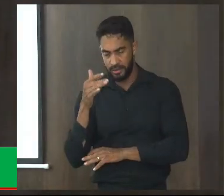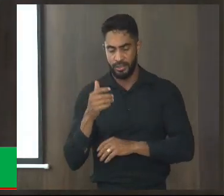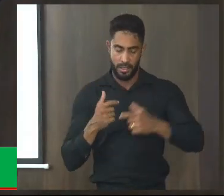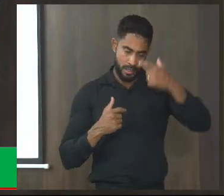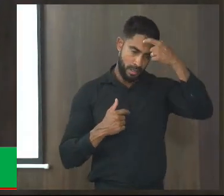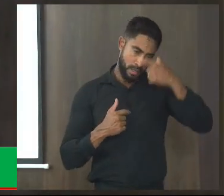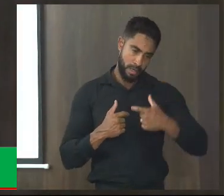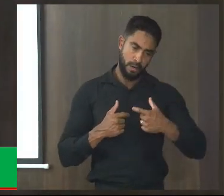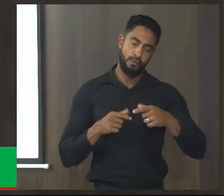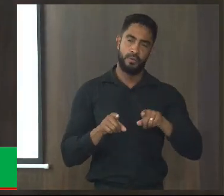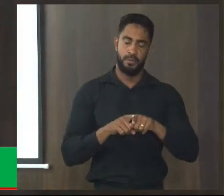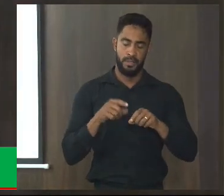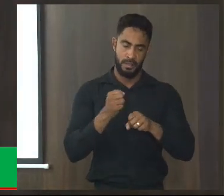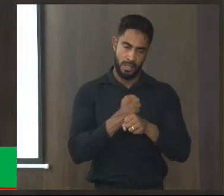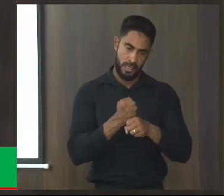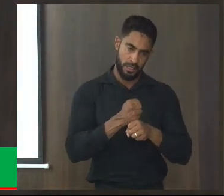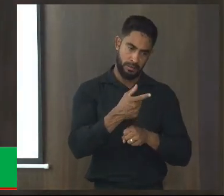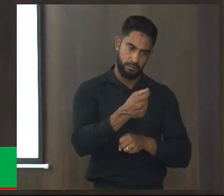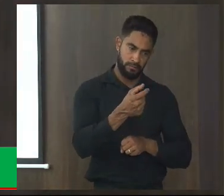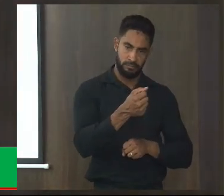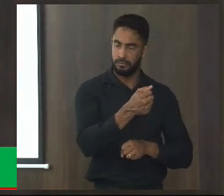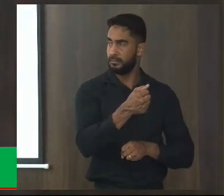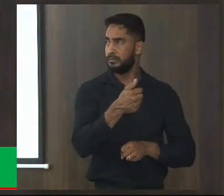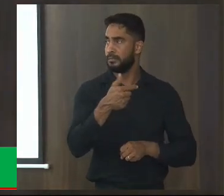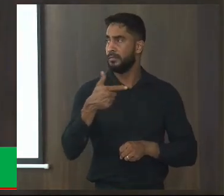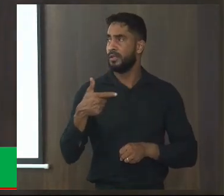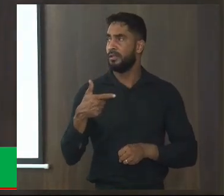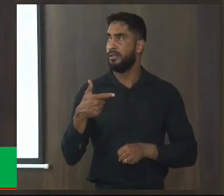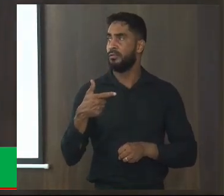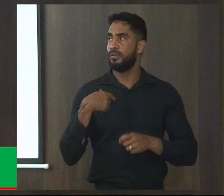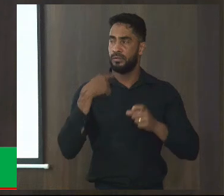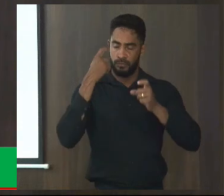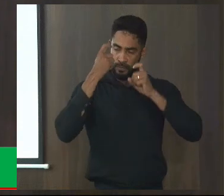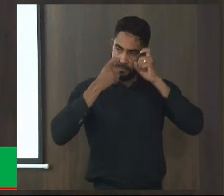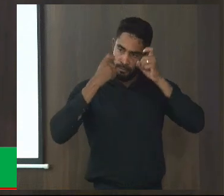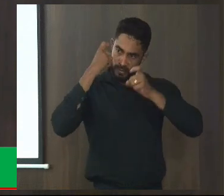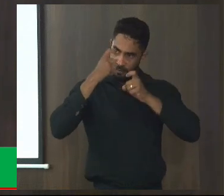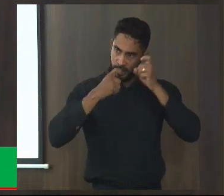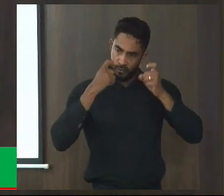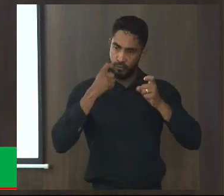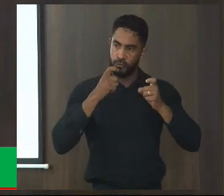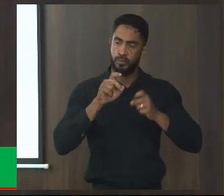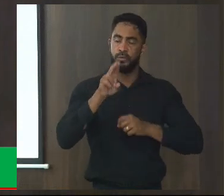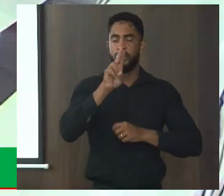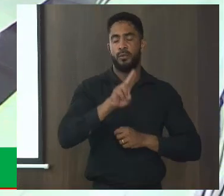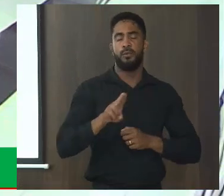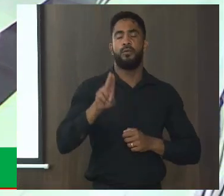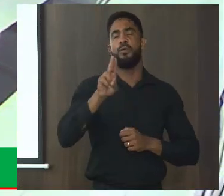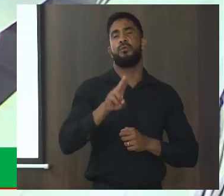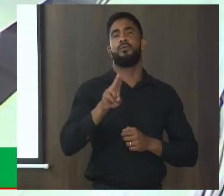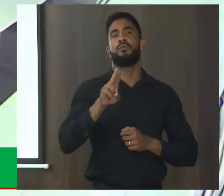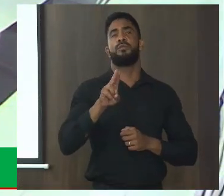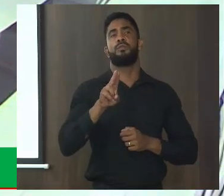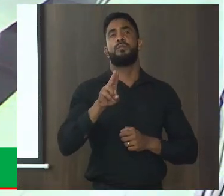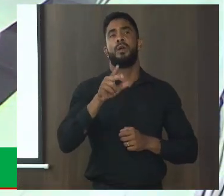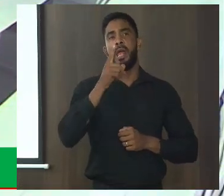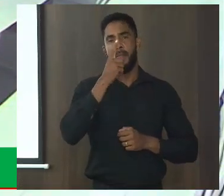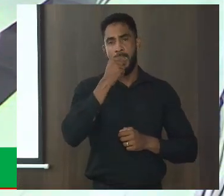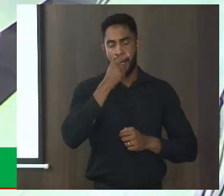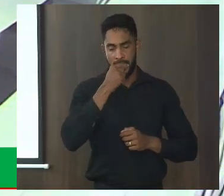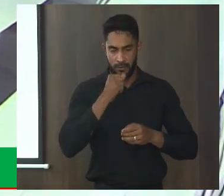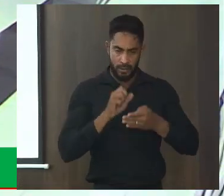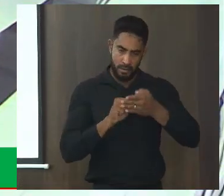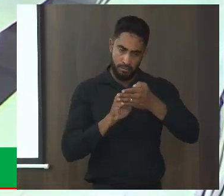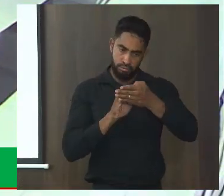desde 2012, eu me preocupo com a condição da barragem e estou presente aí para a gente continuar